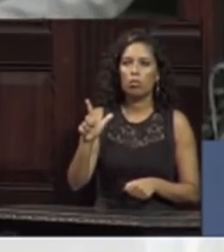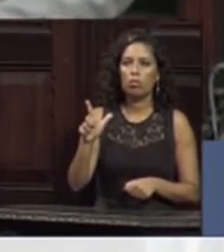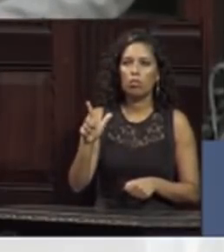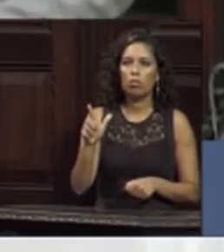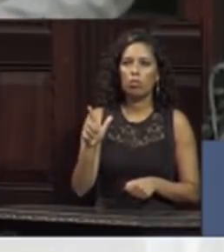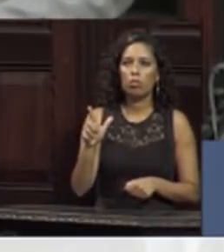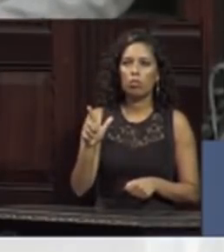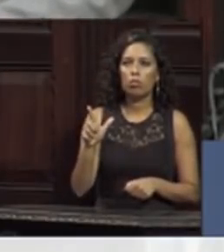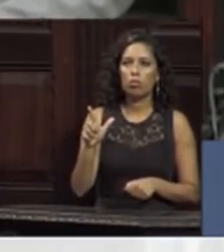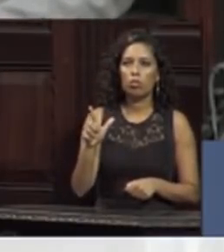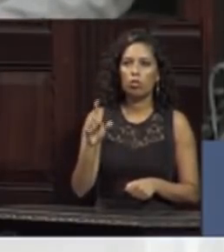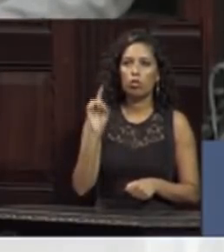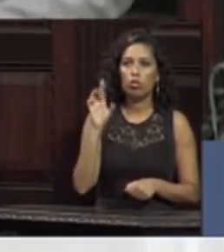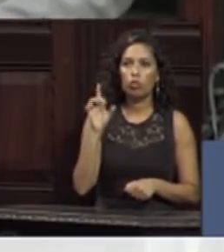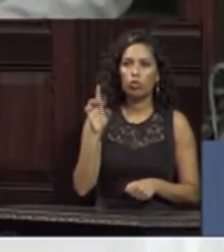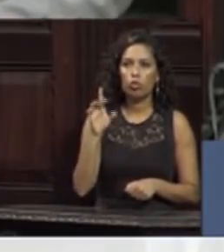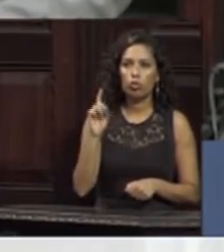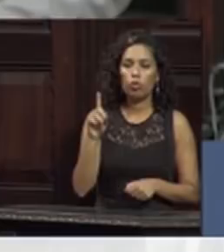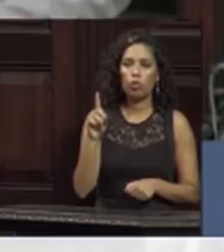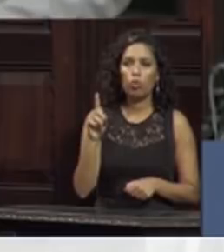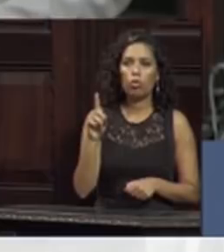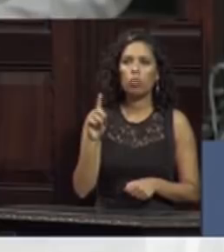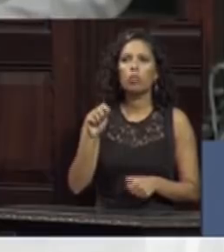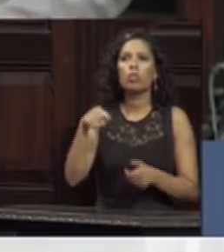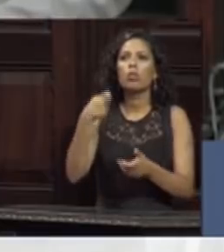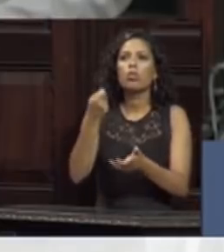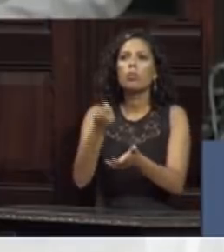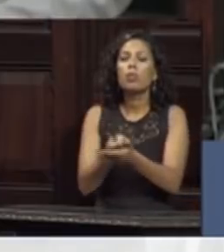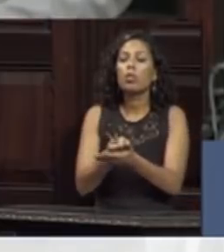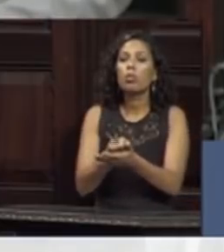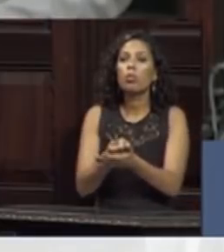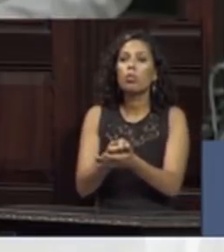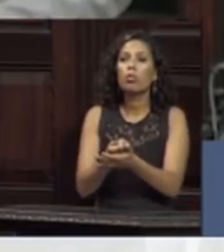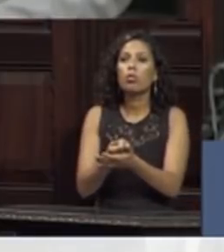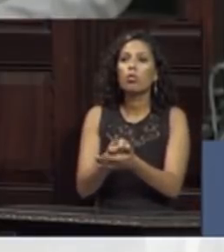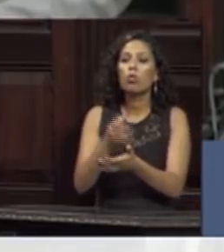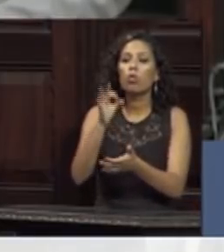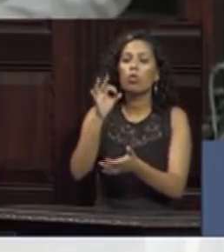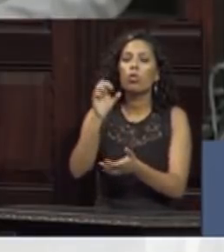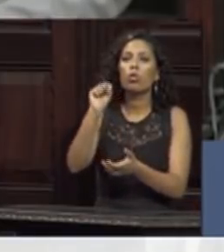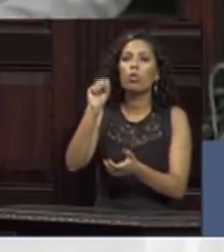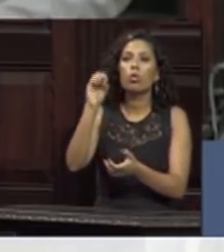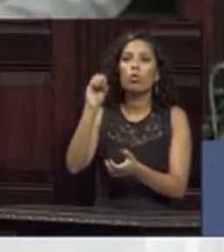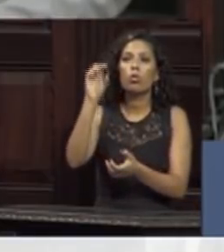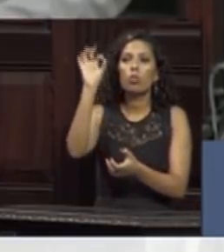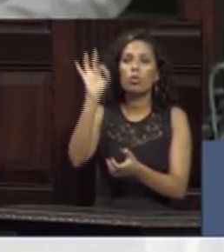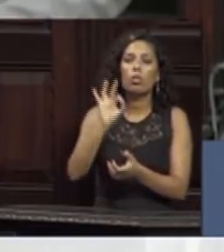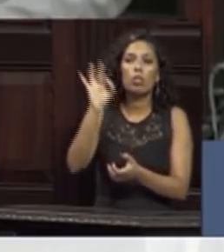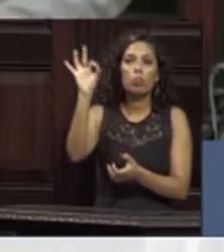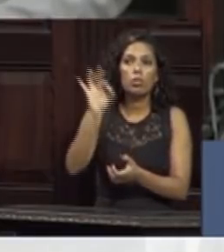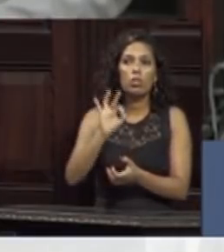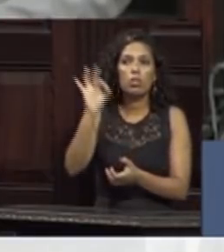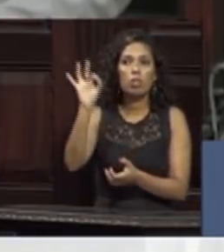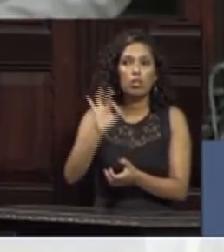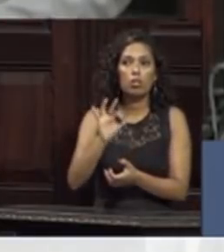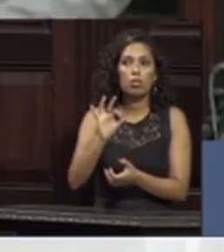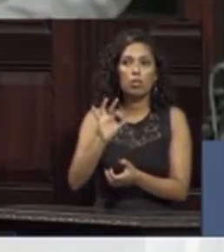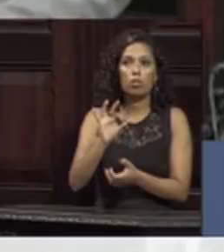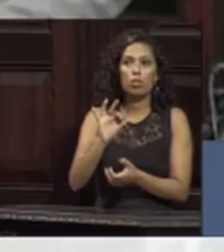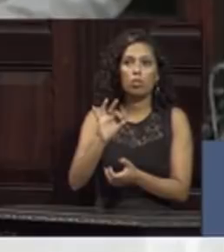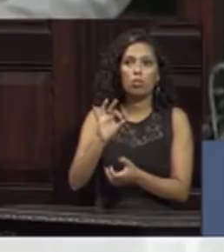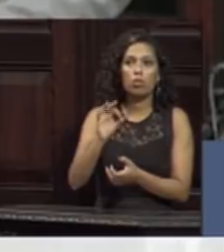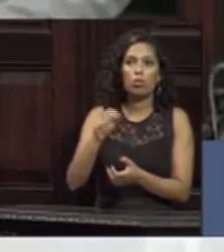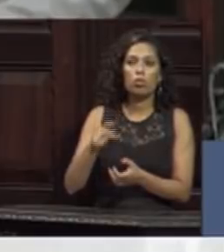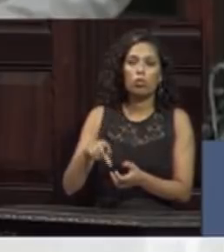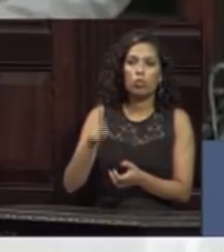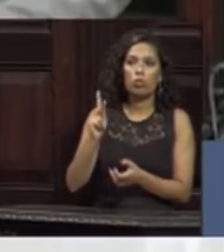só o lucro óleo que saiu 80% no entorno do Sapinhoá, 80% do óleo será